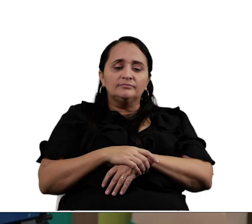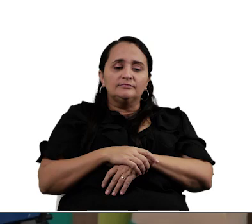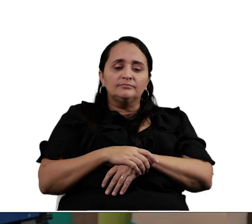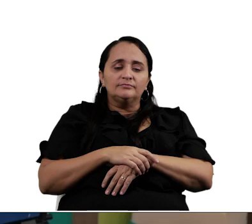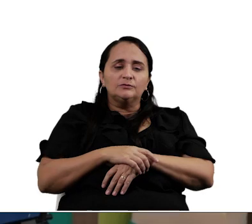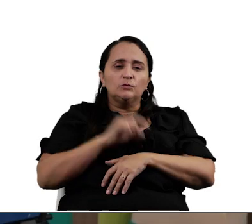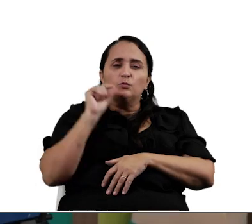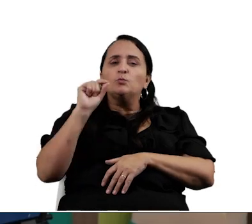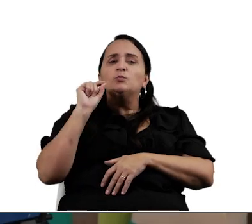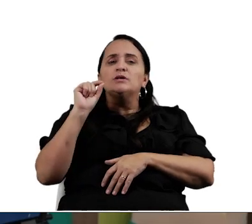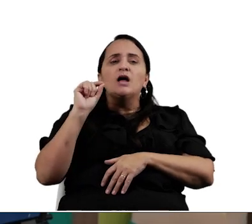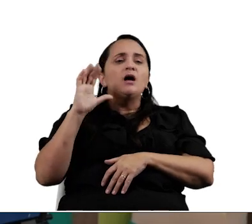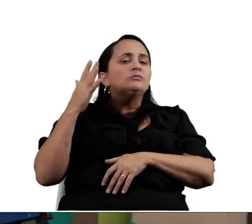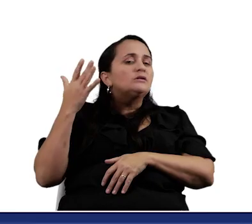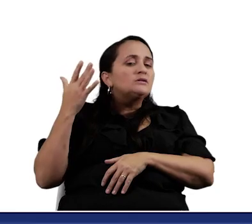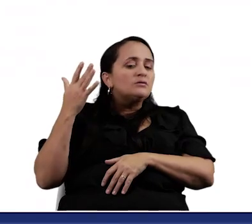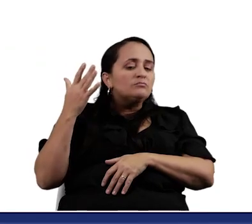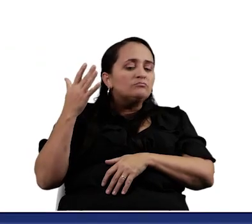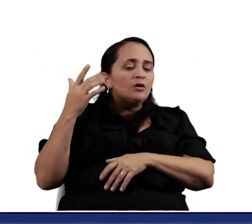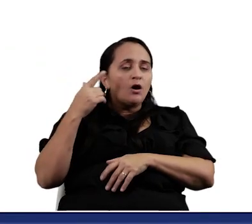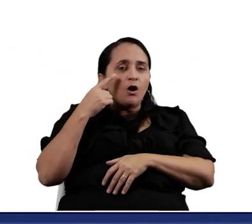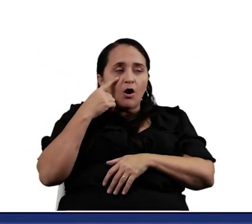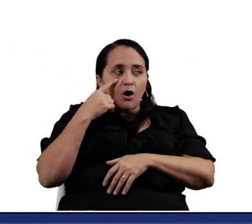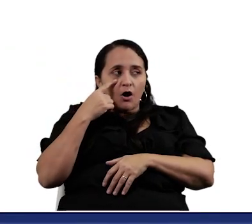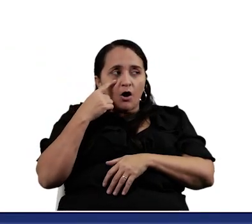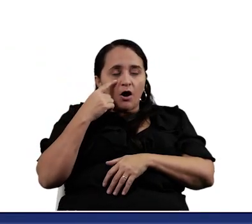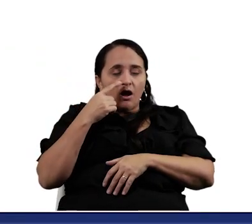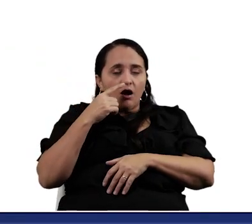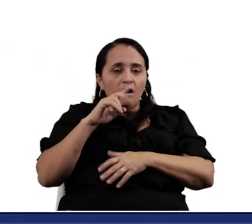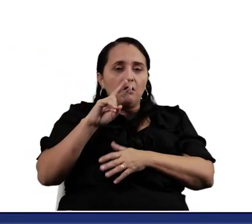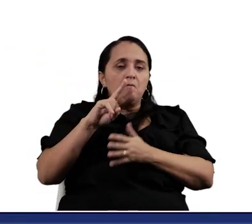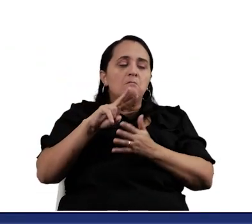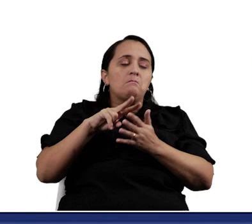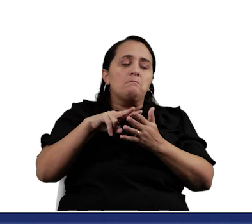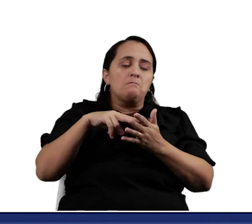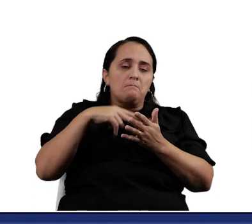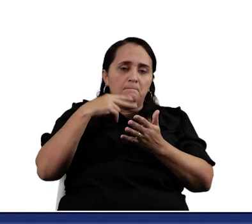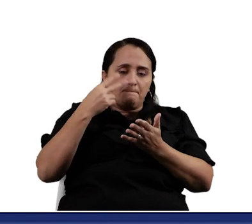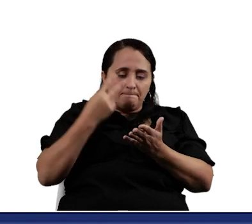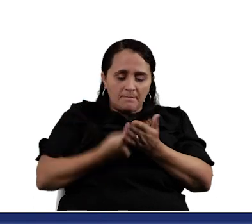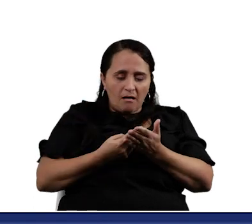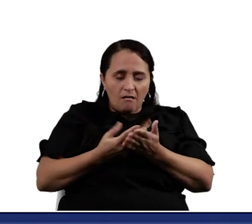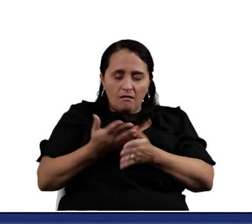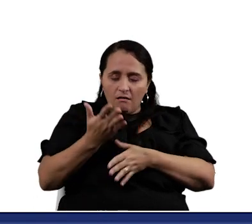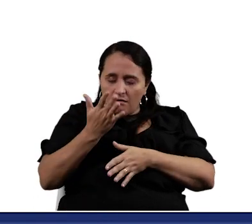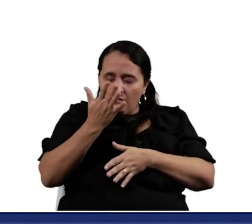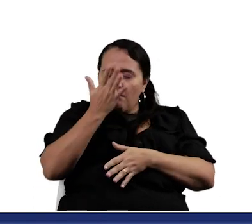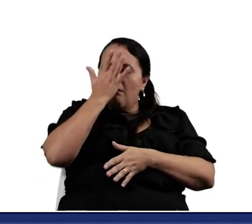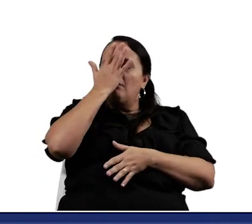O que aconteceu? Dizem aí, olha lá, caiu com o nariz no